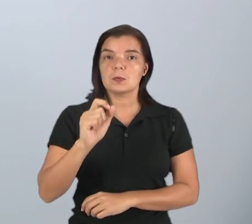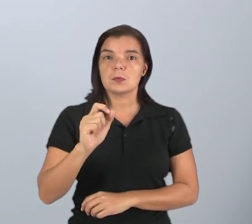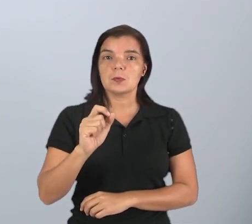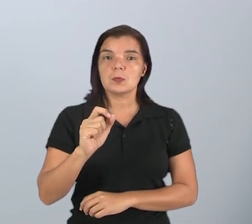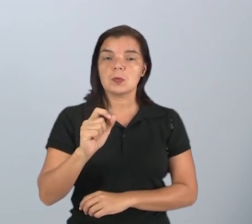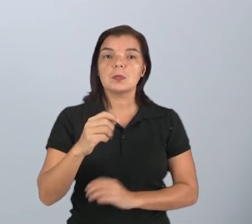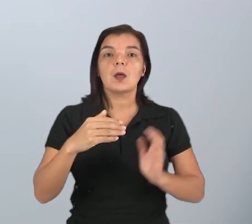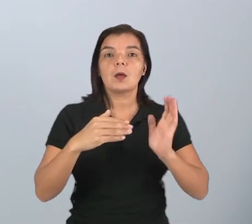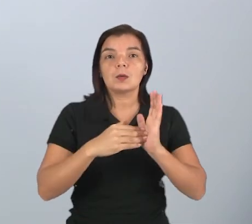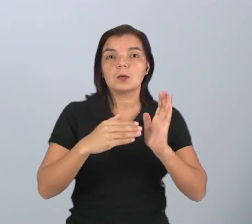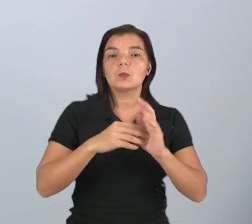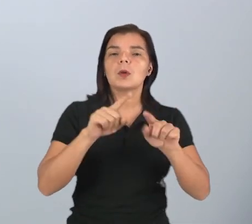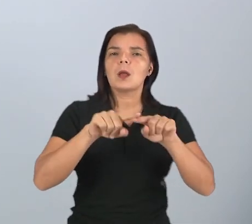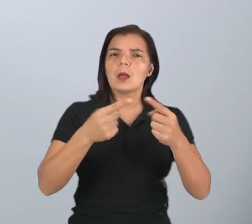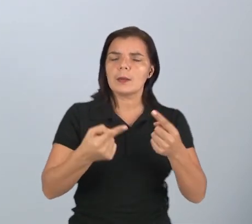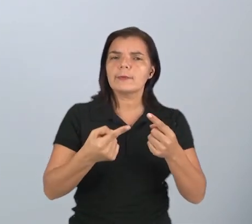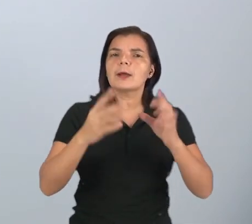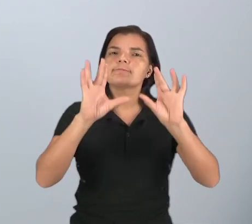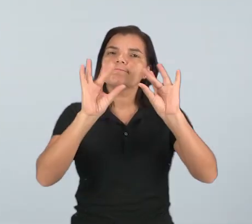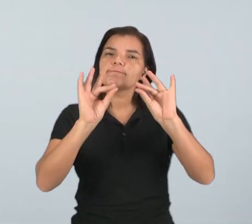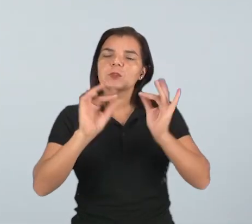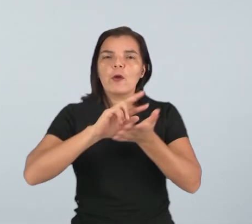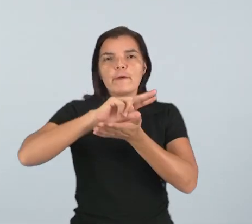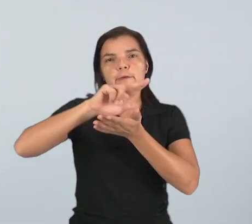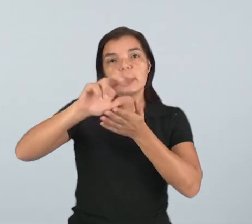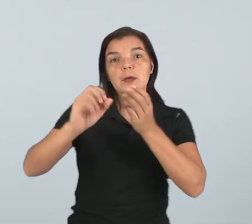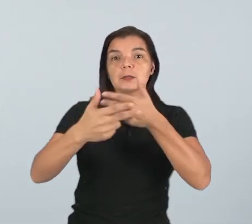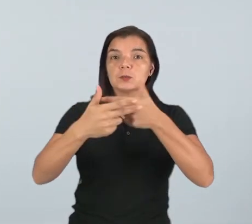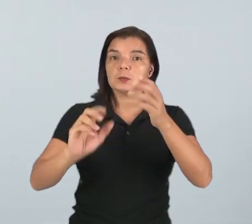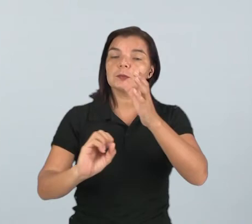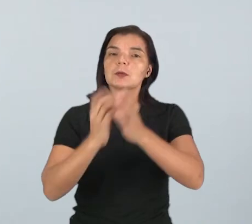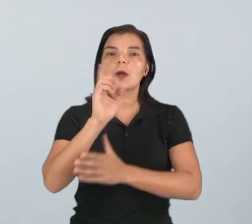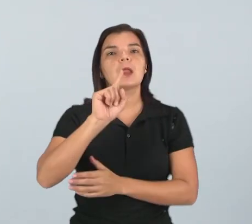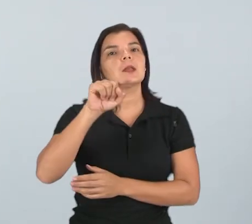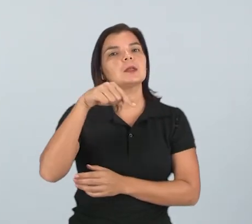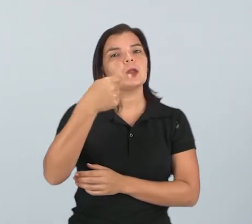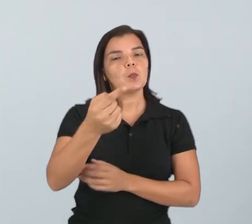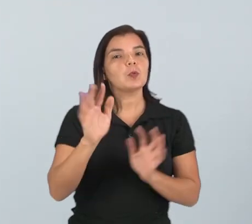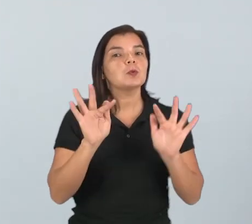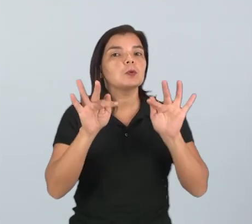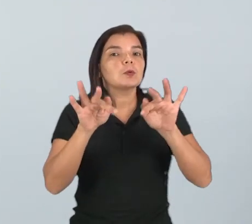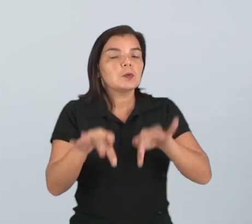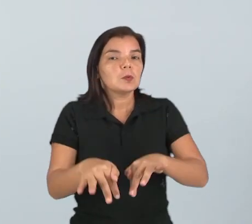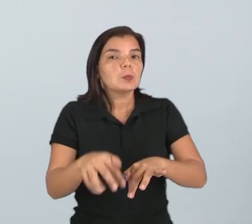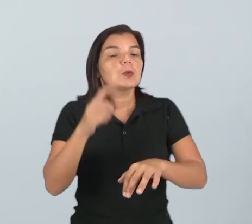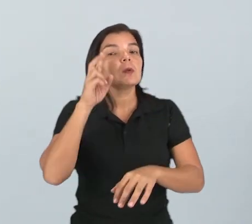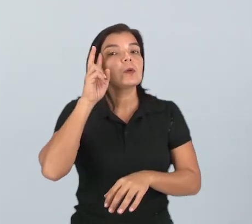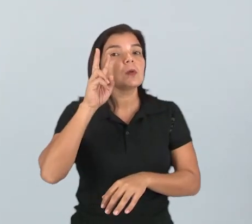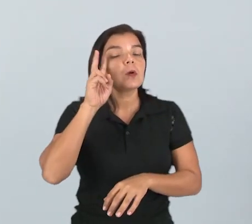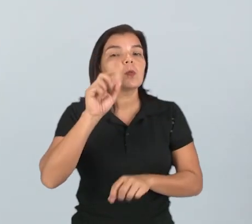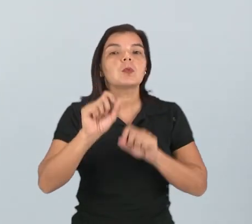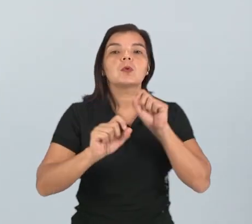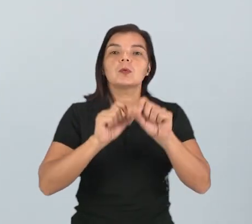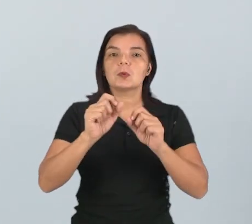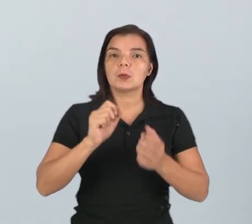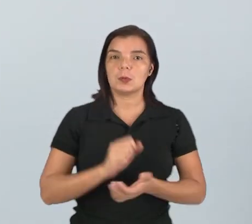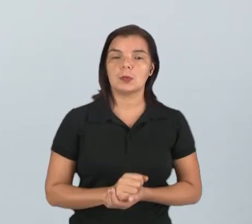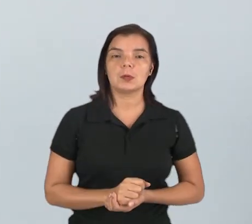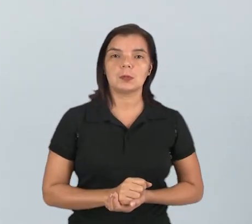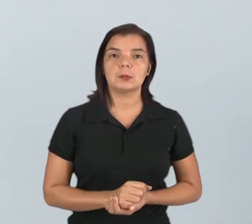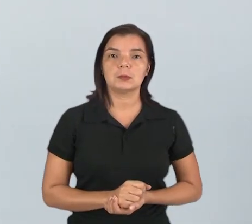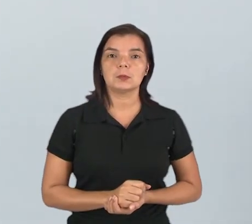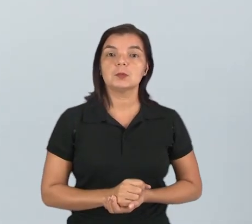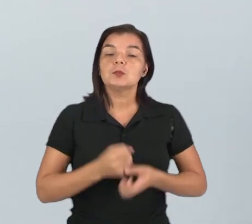nessa última parte, ela faz a descrição de vários fatos. E depois tem a conclusão que ela retoma aí